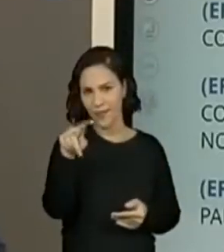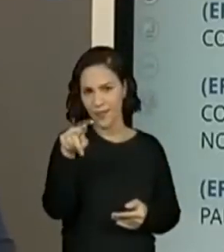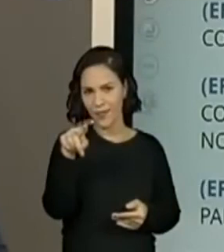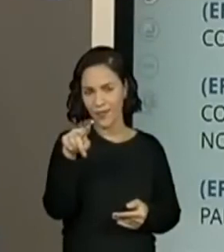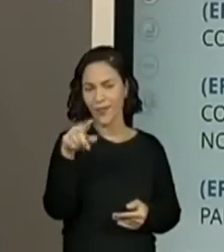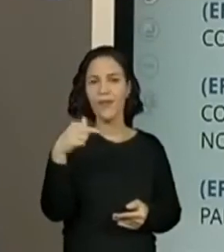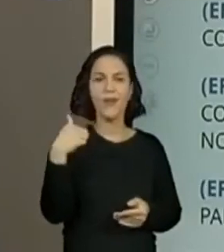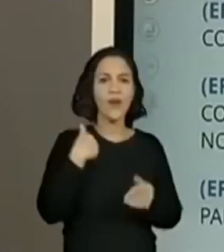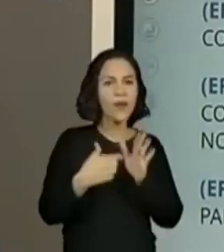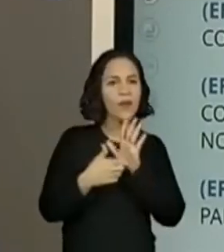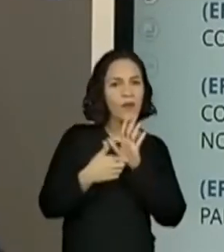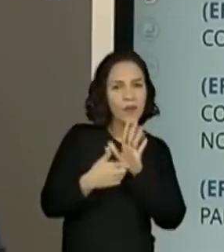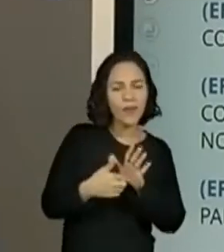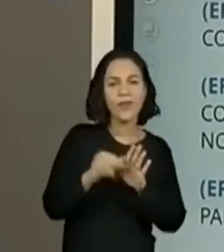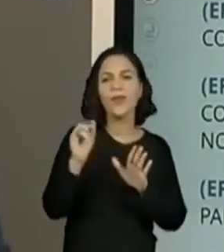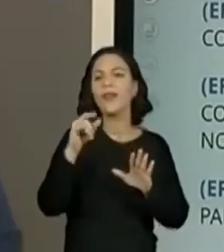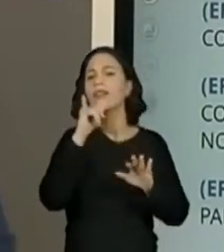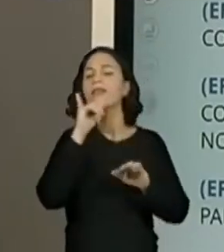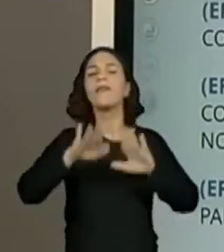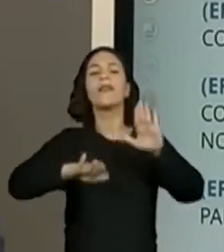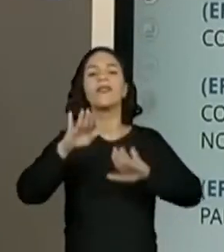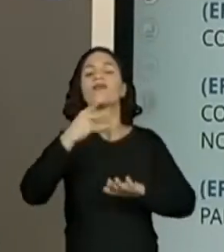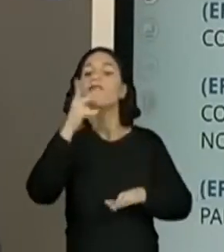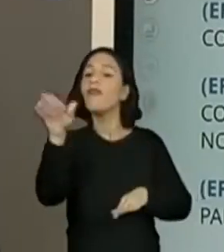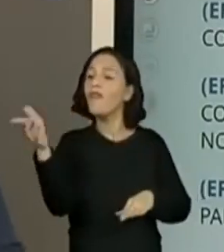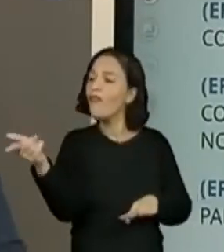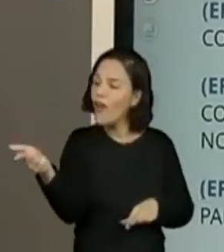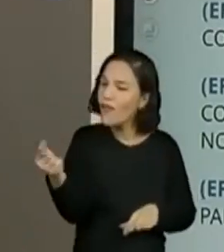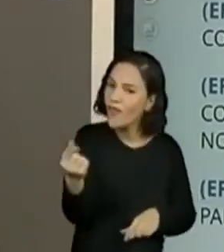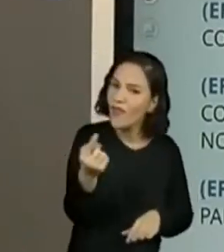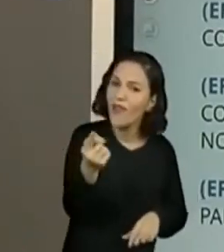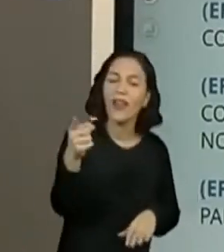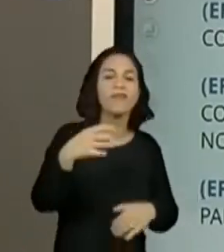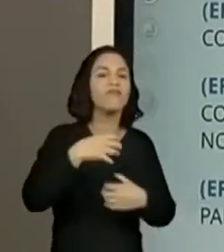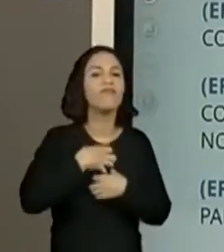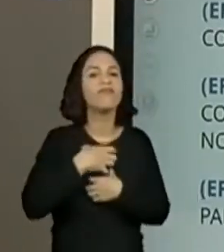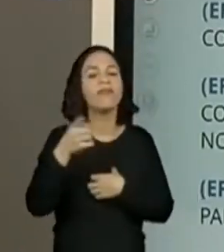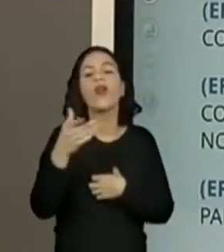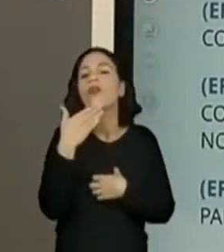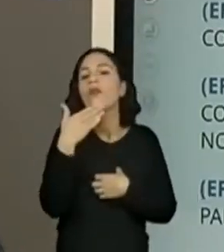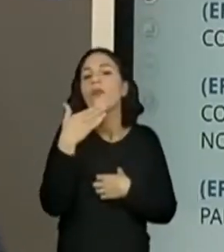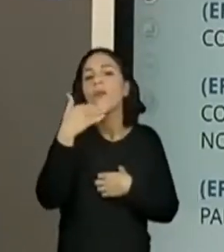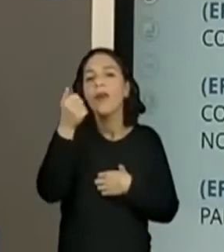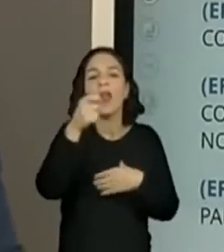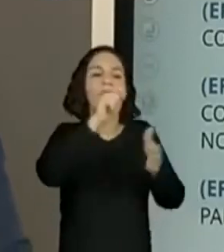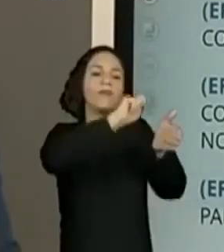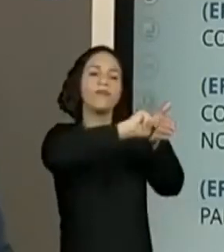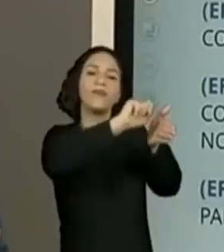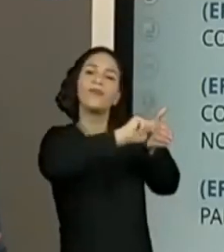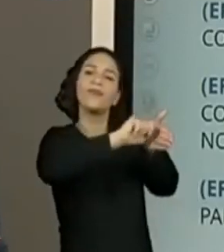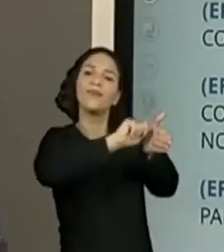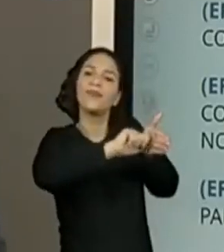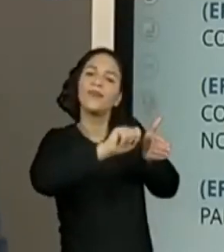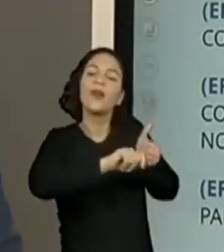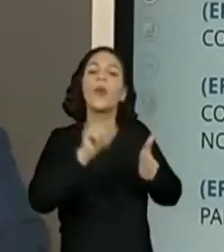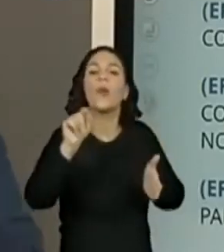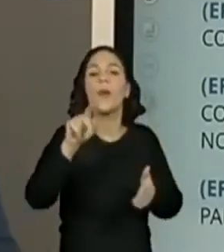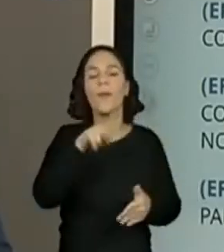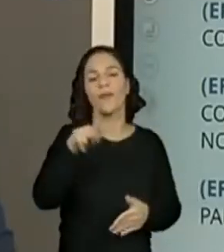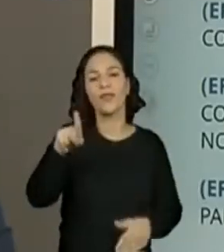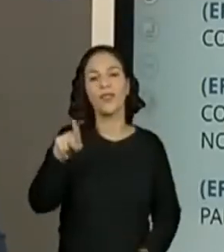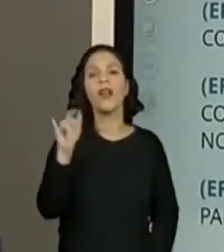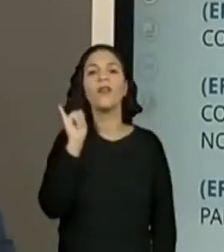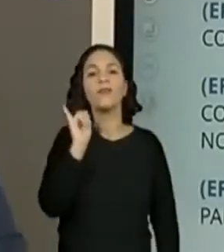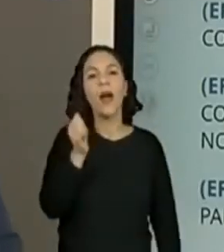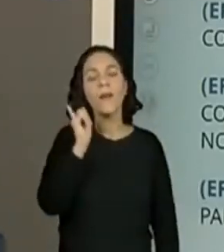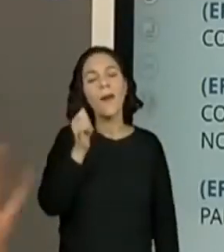ou o Pro chama vocês lá na lousa e fala assim, escreve para mim da melhor forma que você puder o que a professora vai ditar. Aí